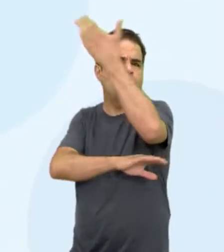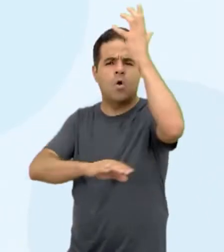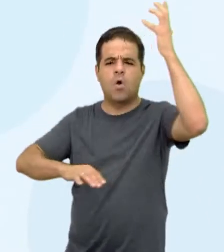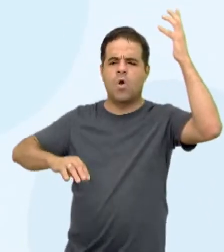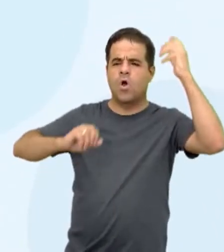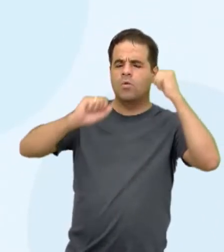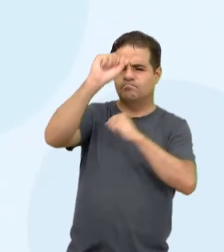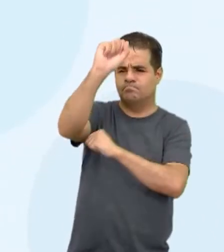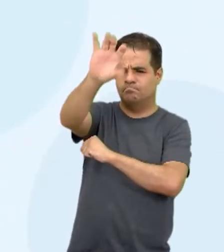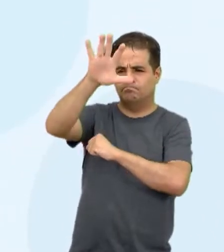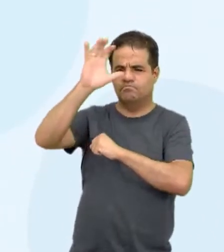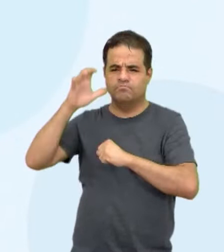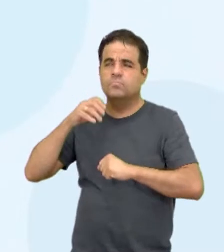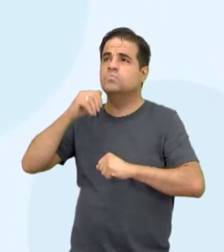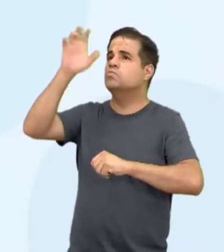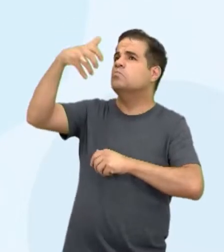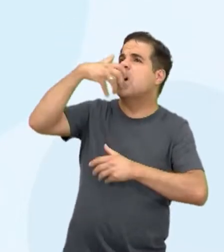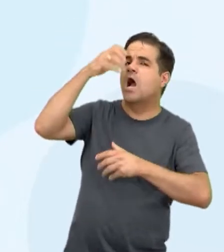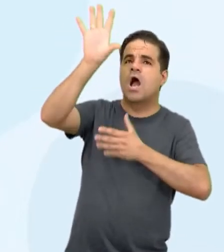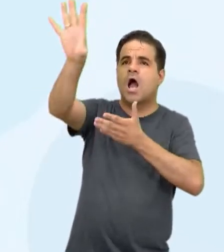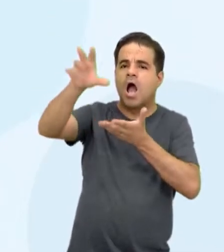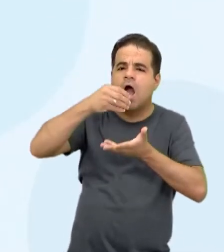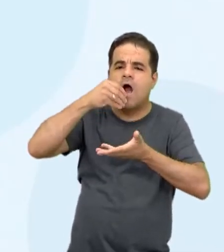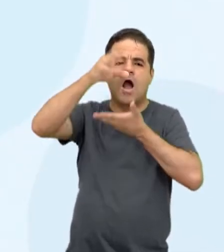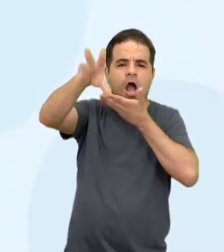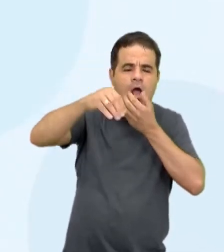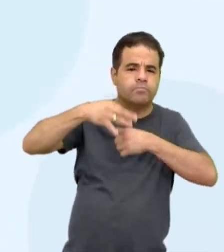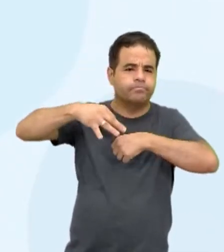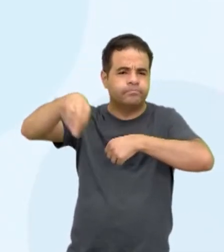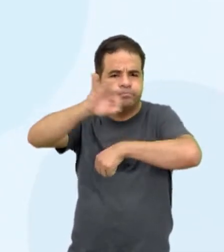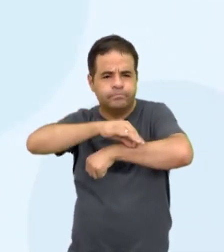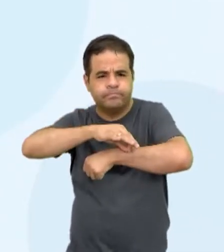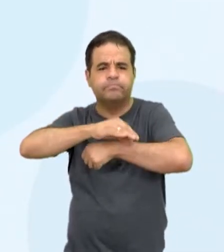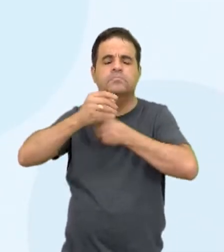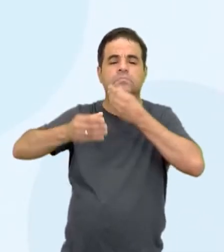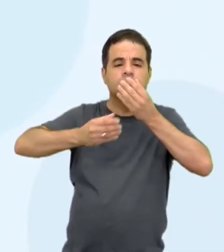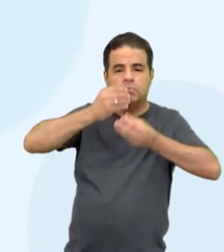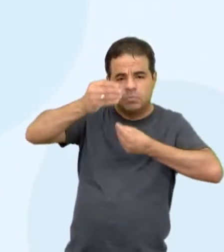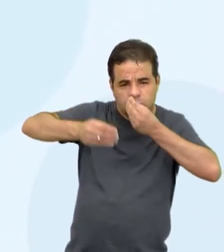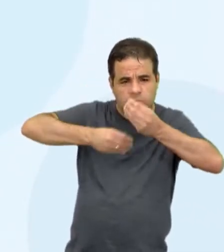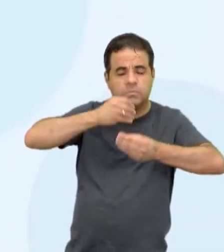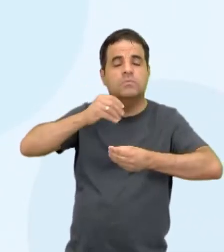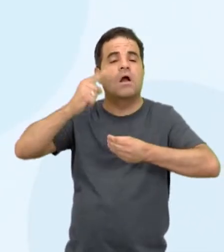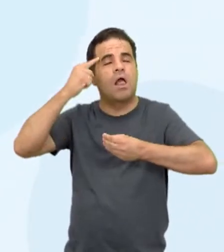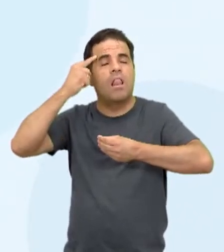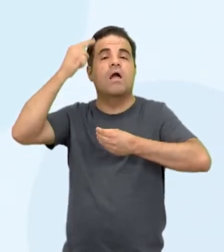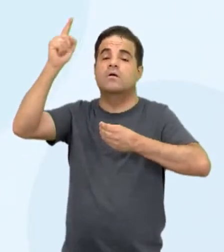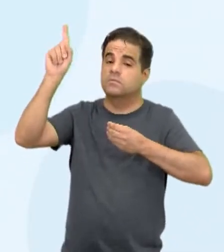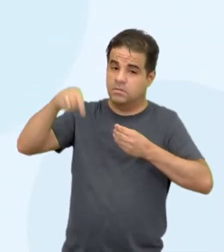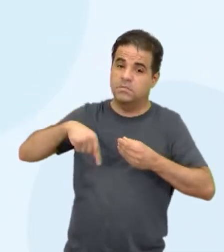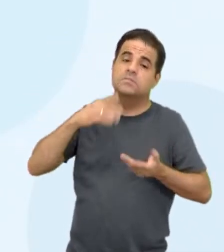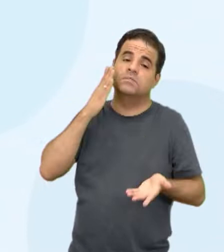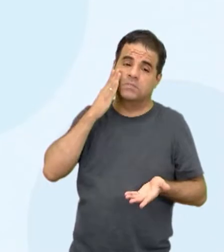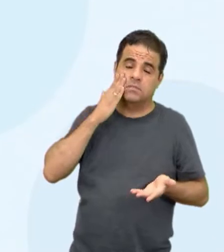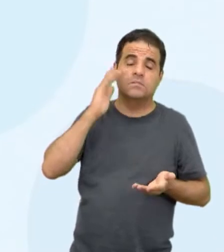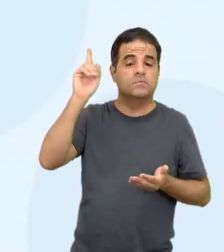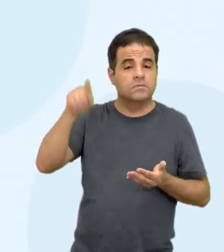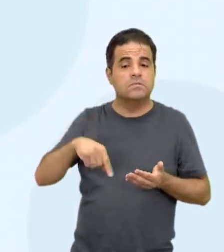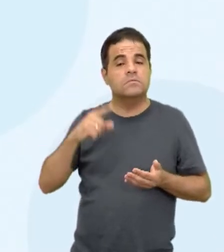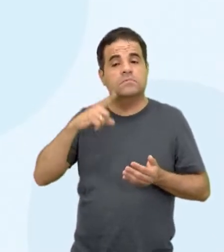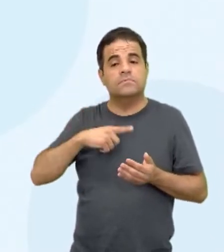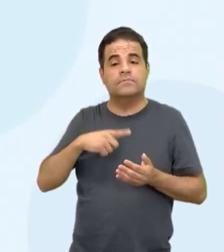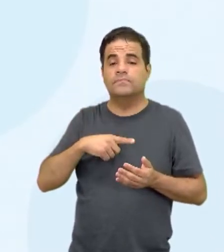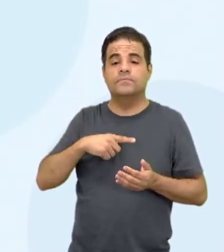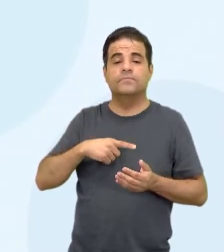das florestas e alimentavam-se de folhas e insetos. A partir que a gente tem que levar em consideração é que a gente